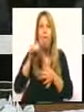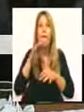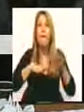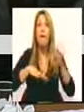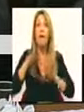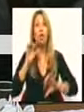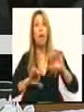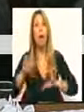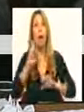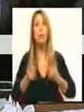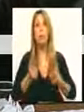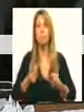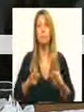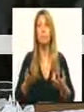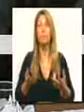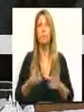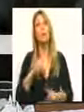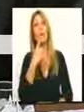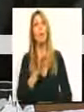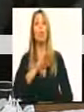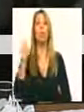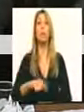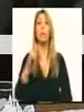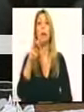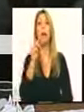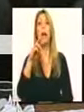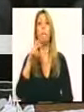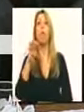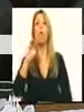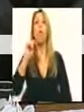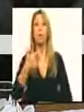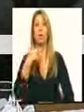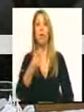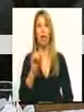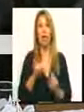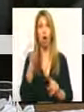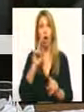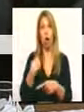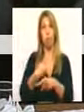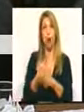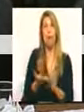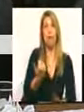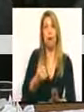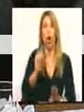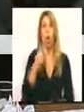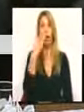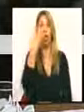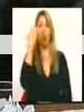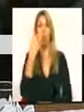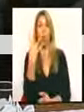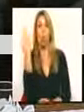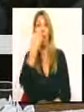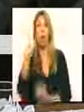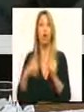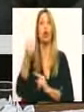veio aqui o seu inspetor-geral da IGAMAOTA dizer tirar naquele dia ou tirar 3 dias ou 4 dias depois vai ser a mesma coisa, porque o mal já estava feito. Ora, nós